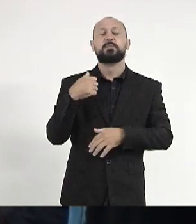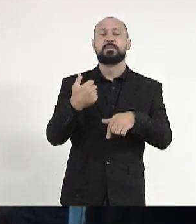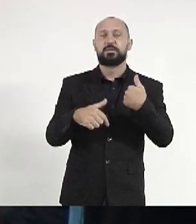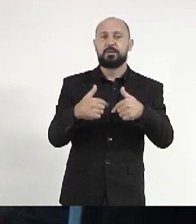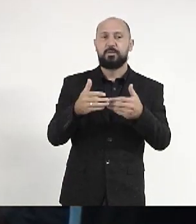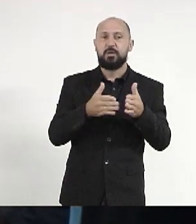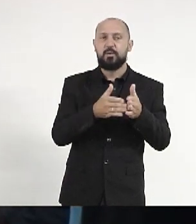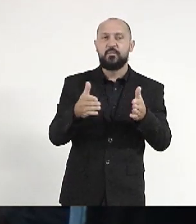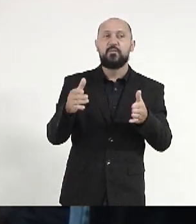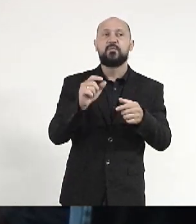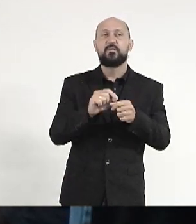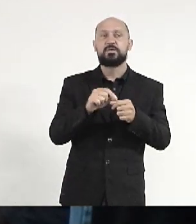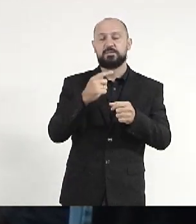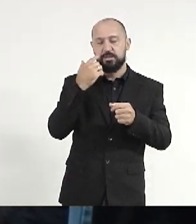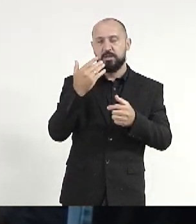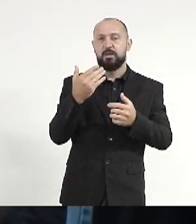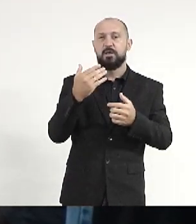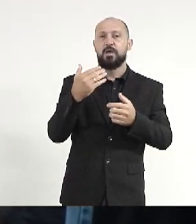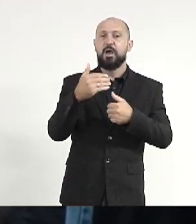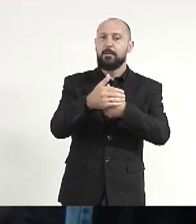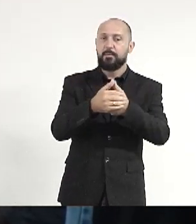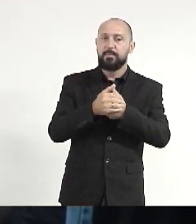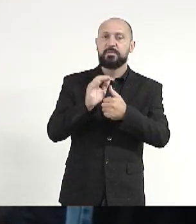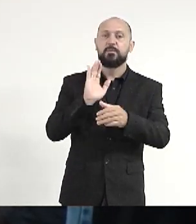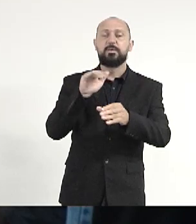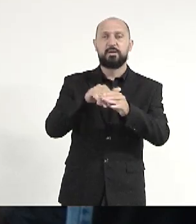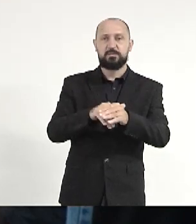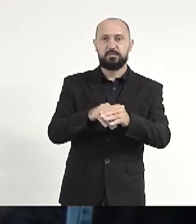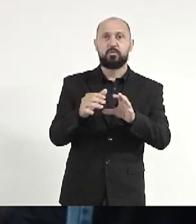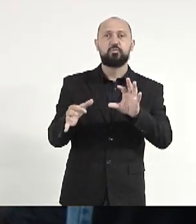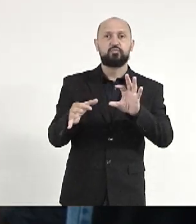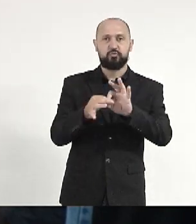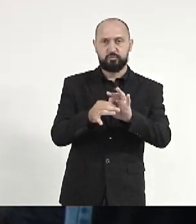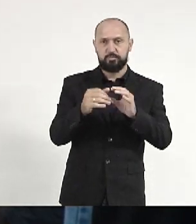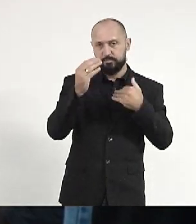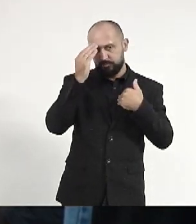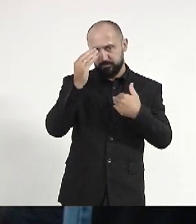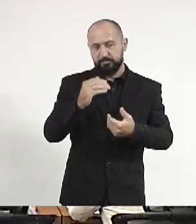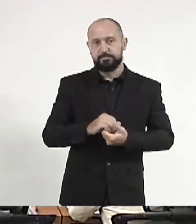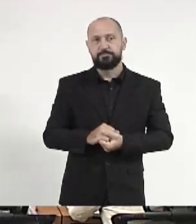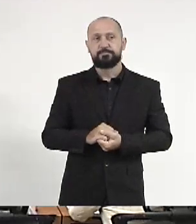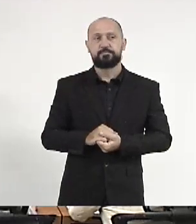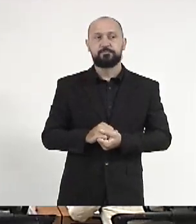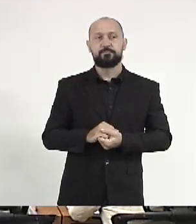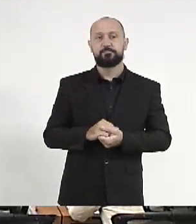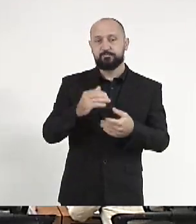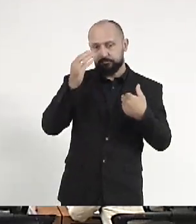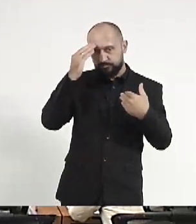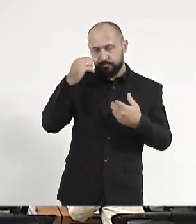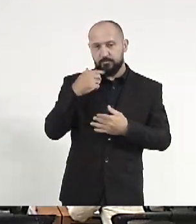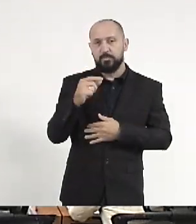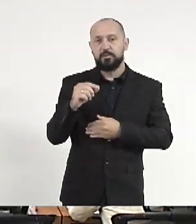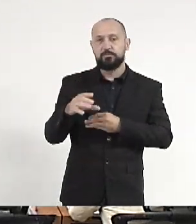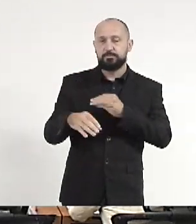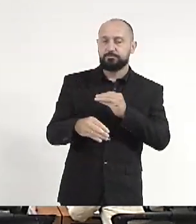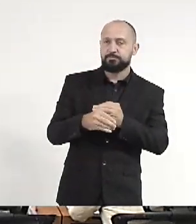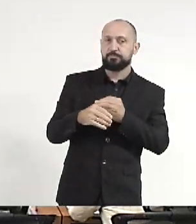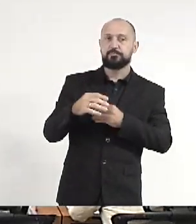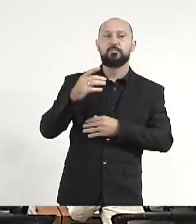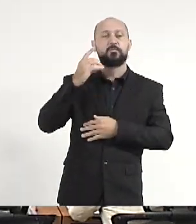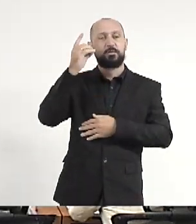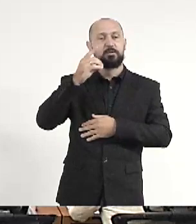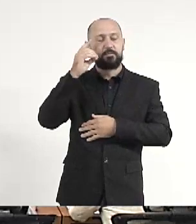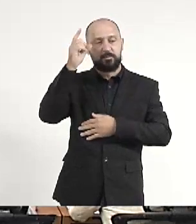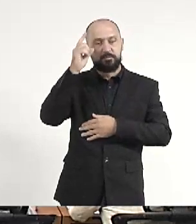trabalhar daqui para frente fazendo essa defesa para termos uma eleição unificada. Muito obrigado. Agradeço e incorporo a parte, deputado